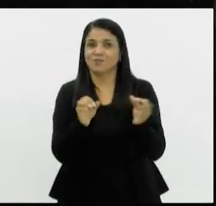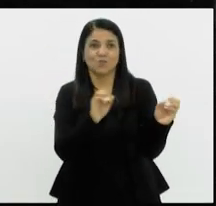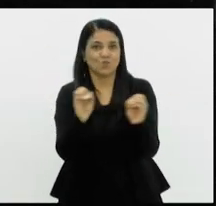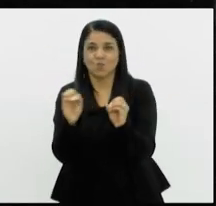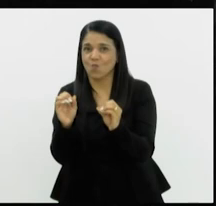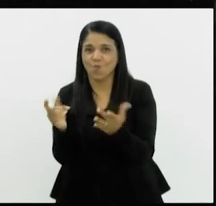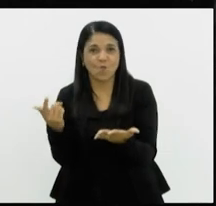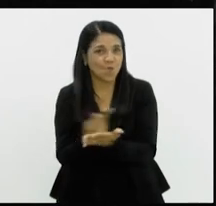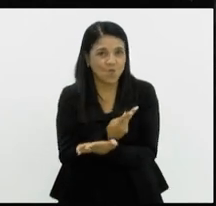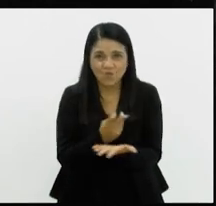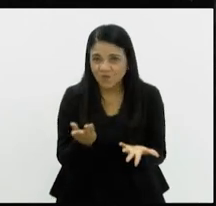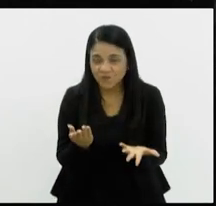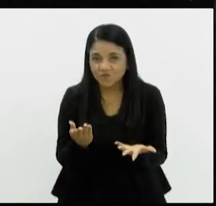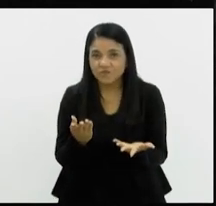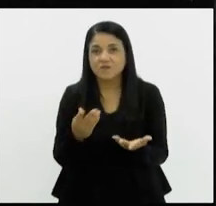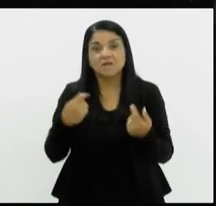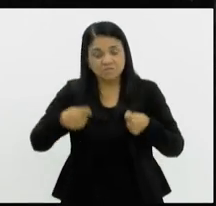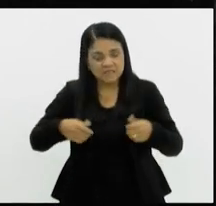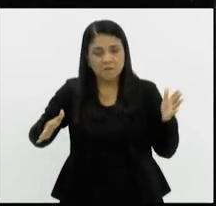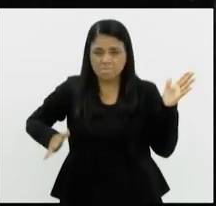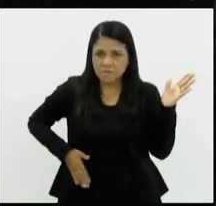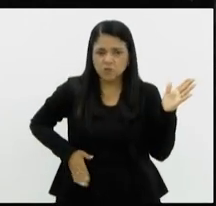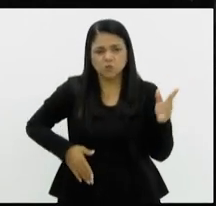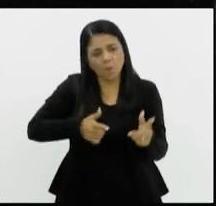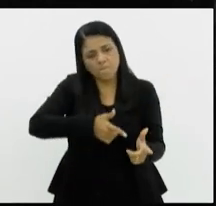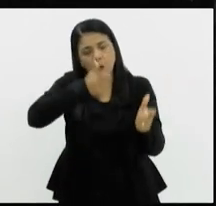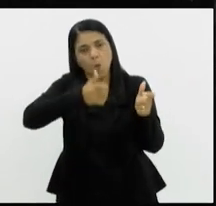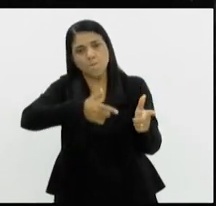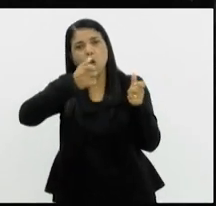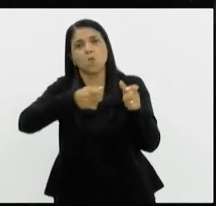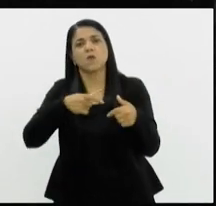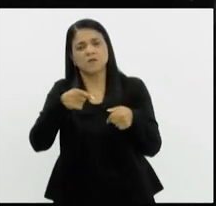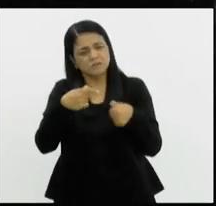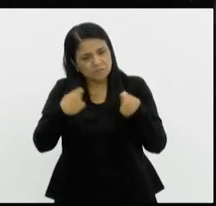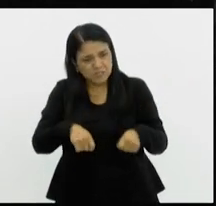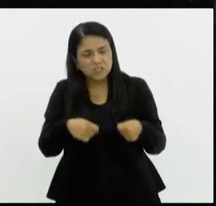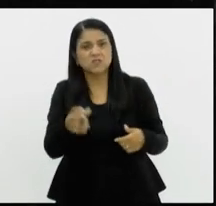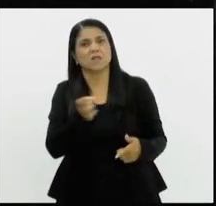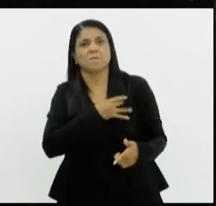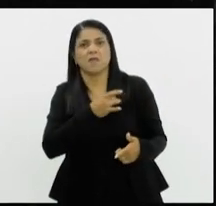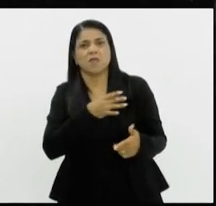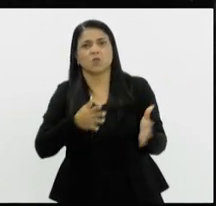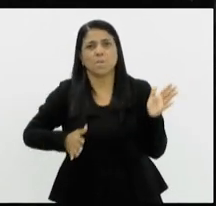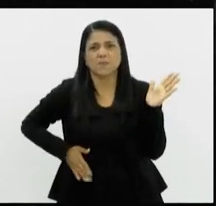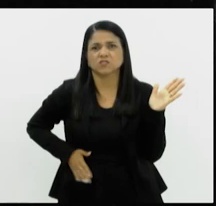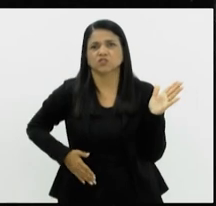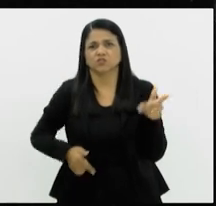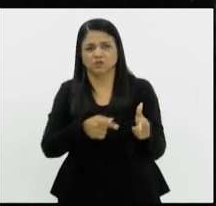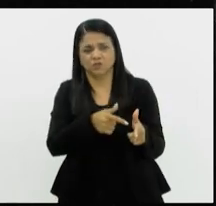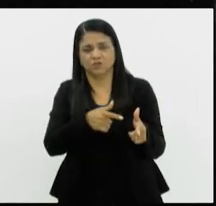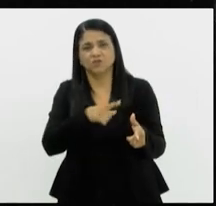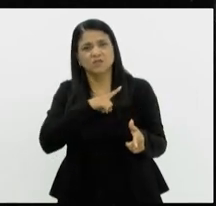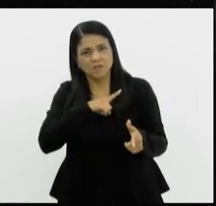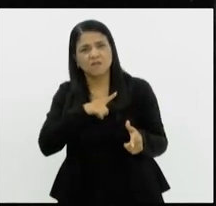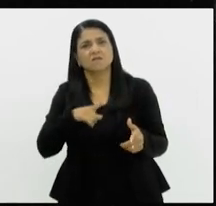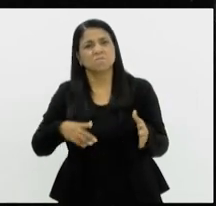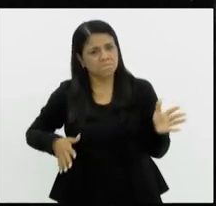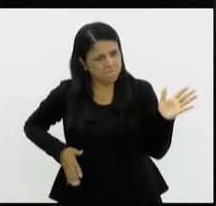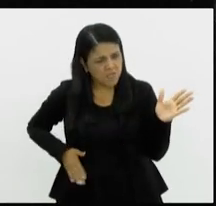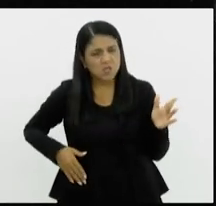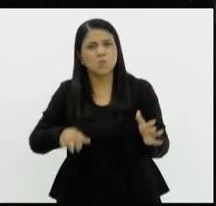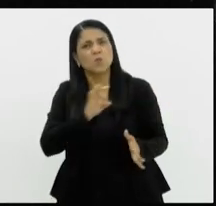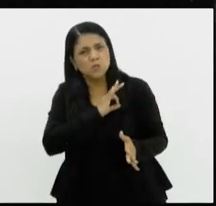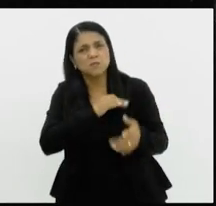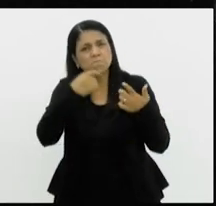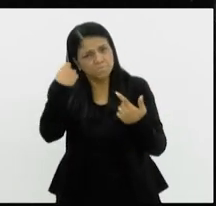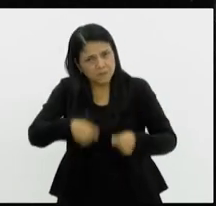o termo caçar esses vagabundos eles têm que tremer eles têm que ter medo de quando falar assim como Tropa de